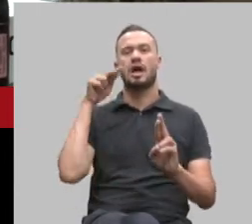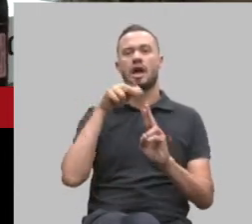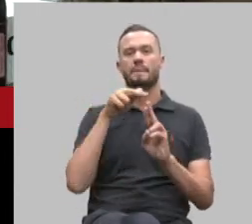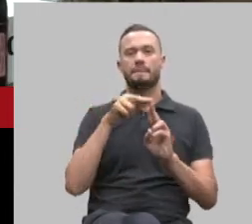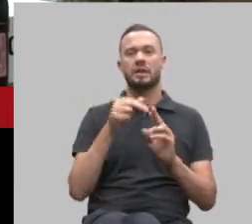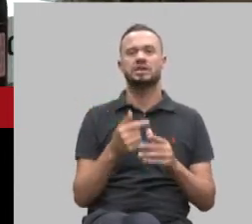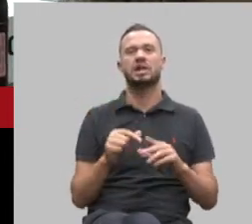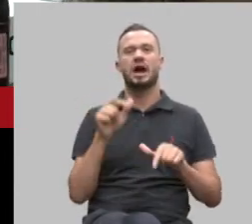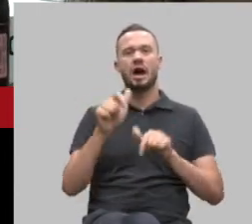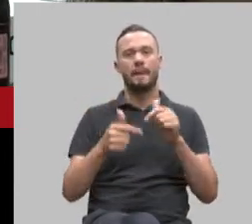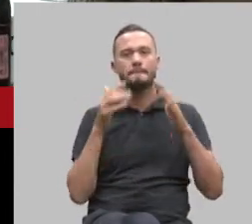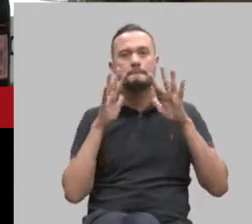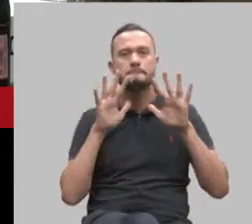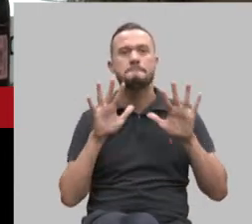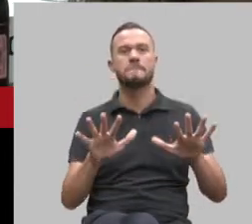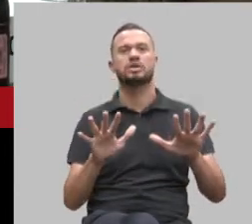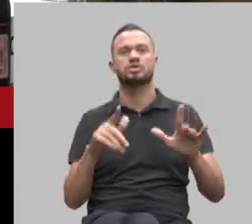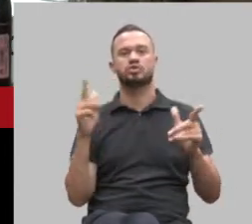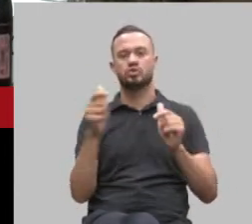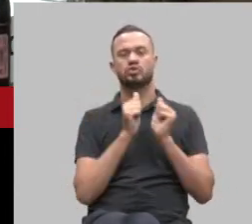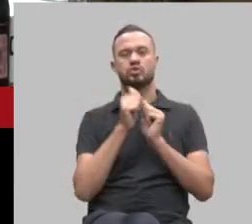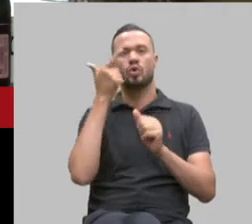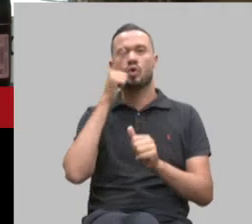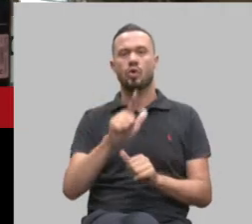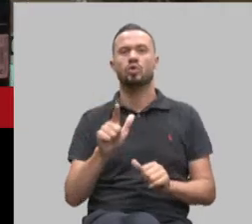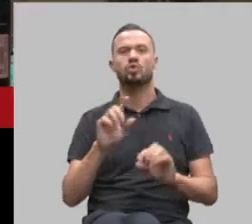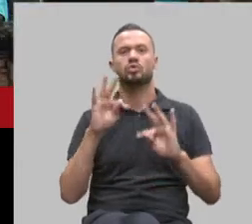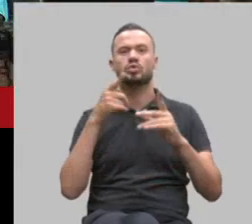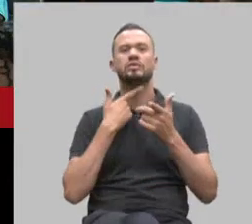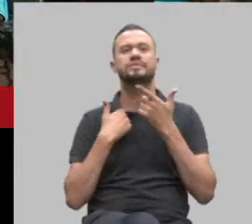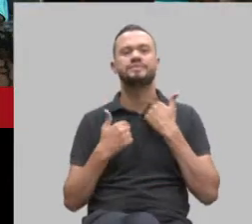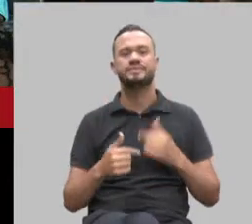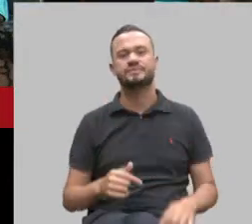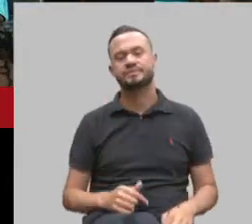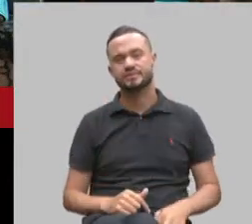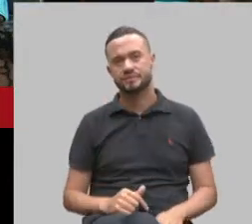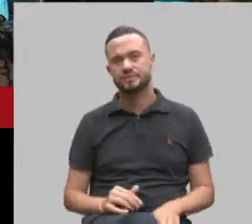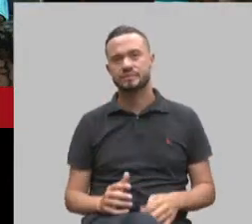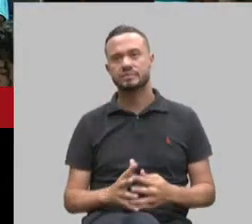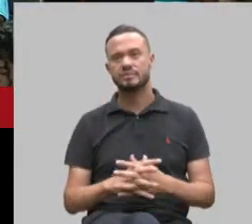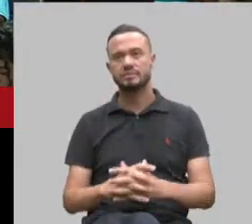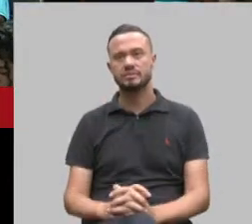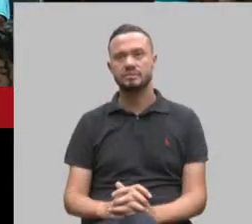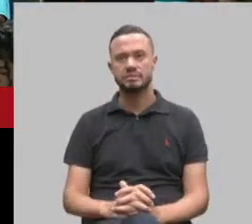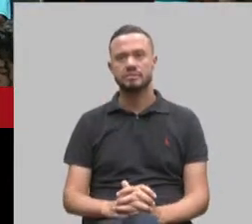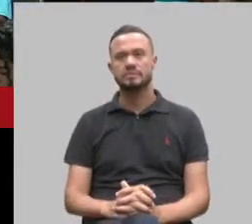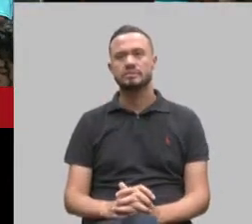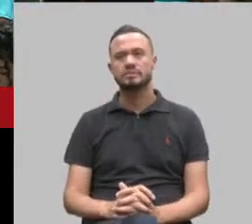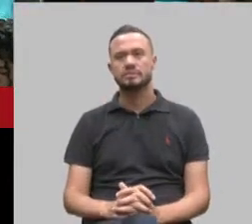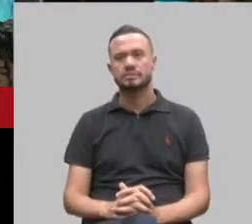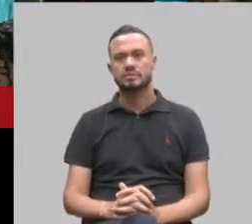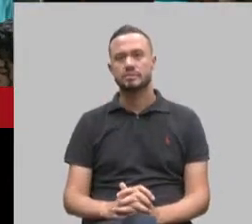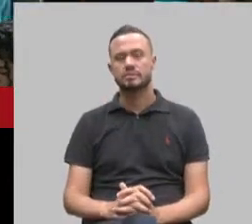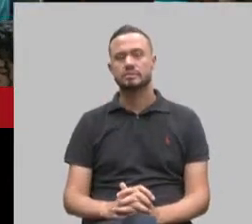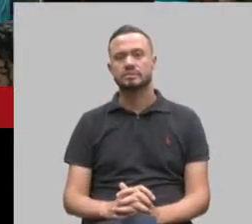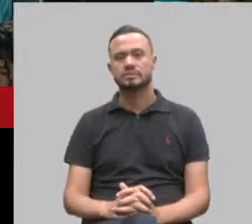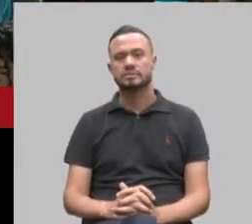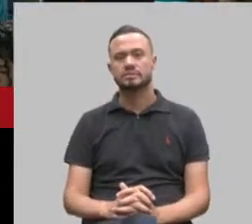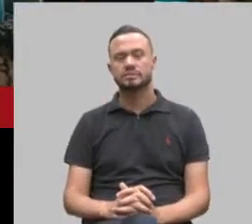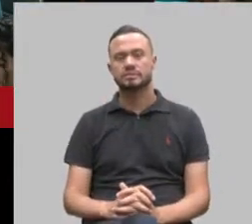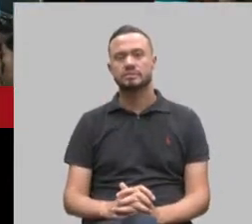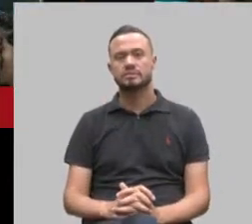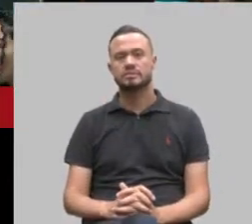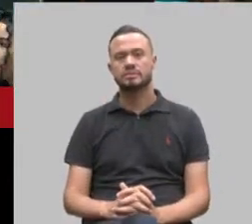alavancada e juntos conquistaremos o que desejamos eh eu sou o